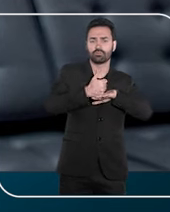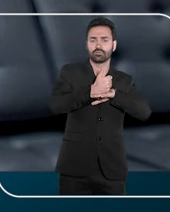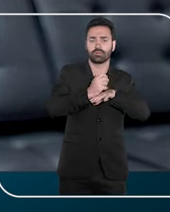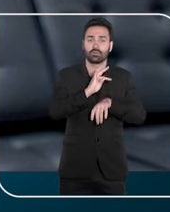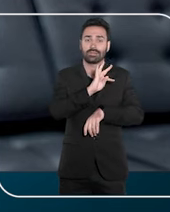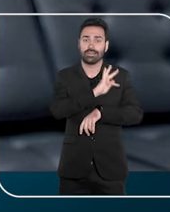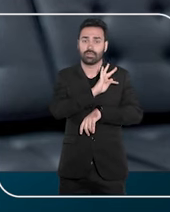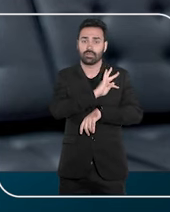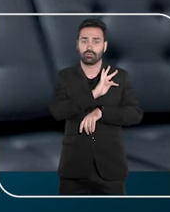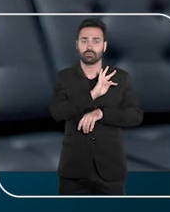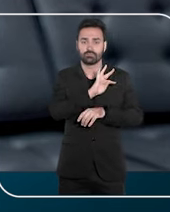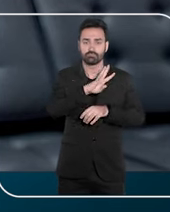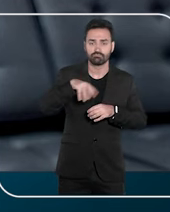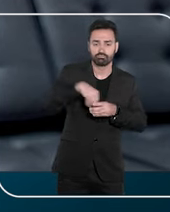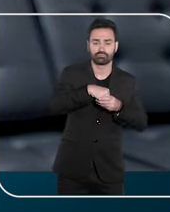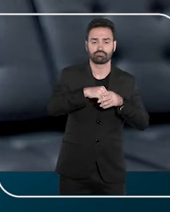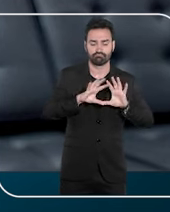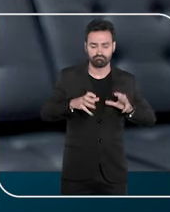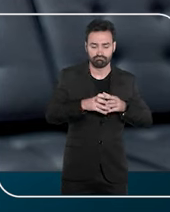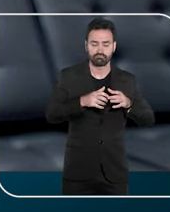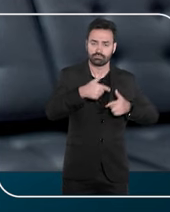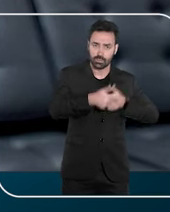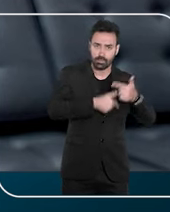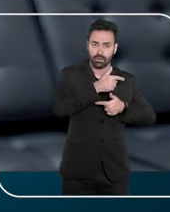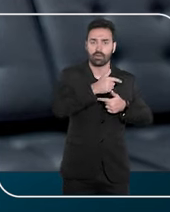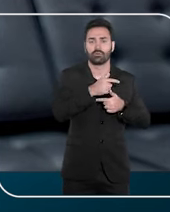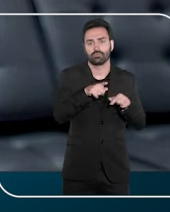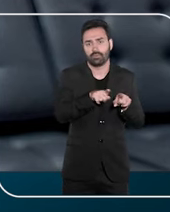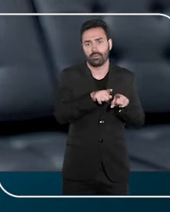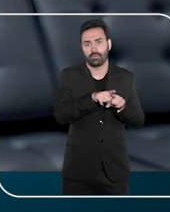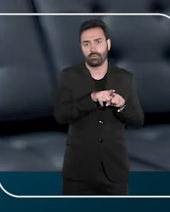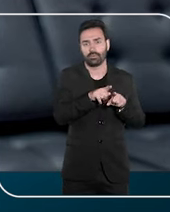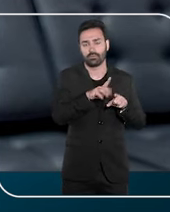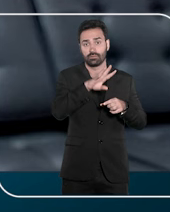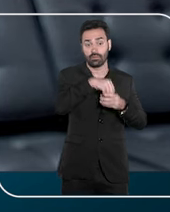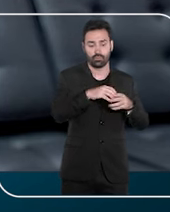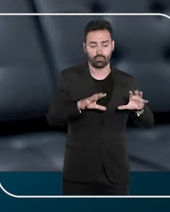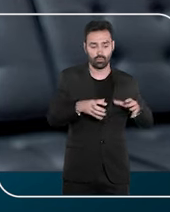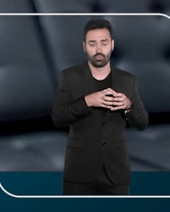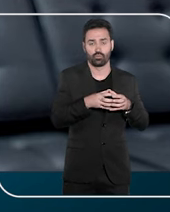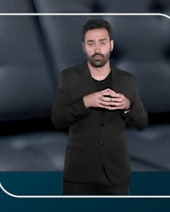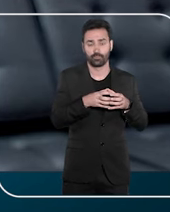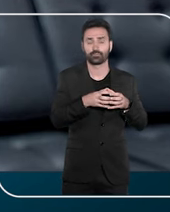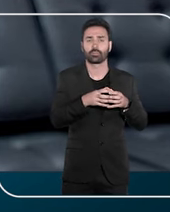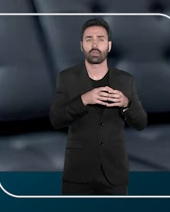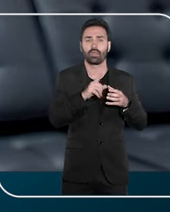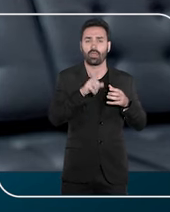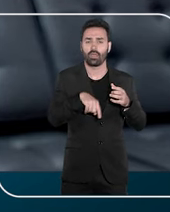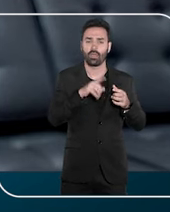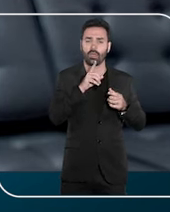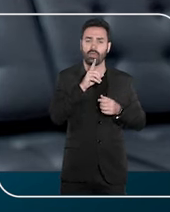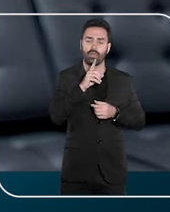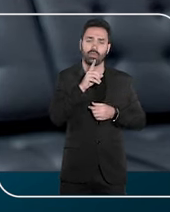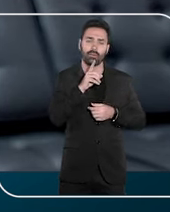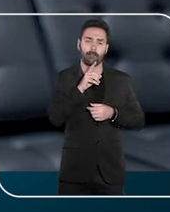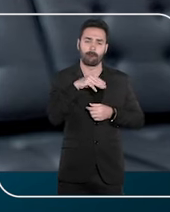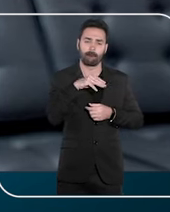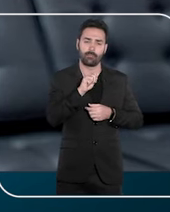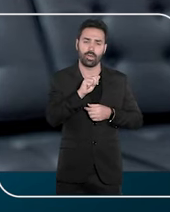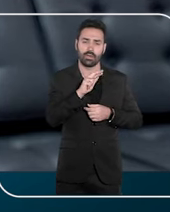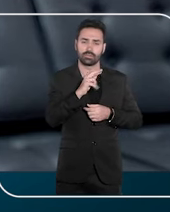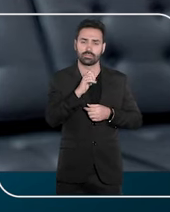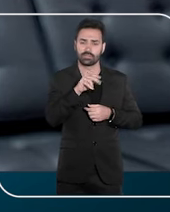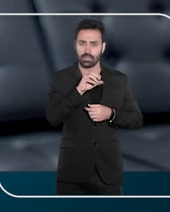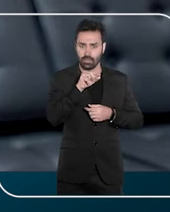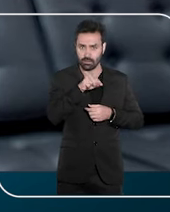elevada qualificação técnica, liderado esse grupo pelo Dr. Marcelo Macchiori, e que faz